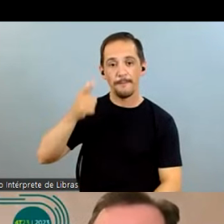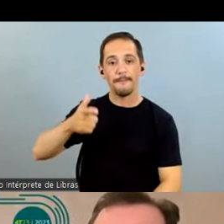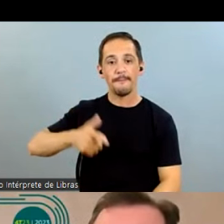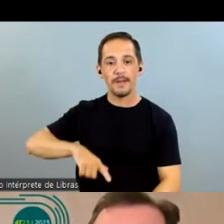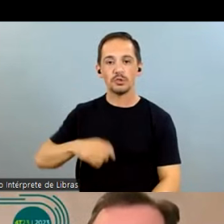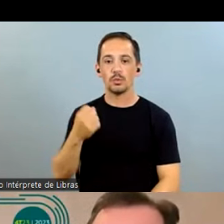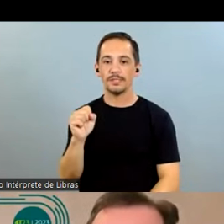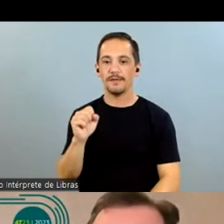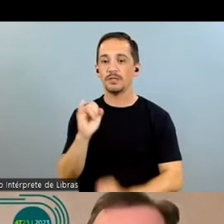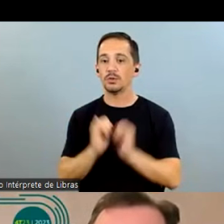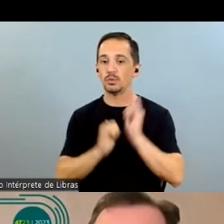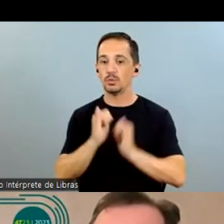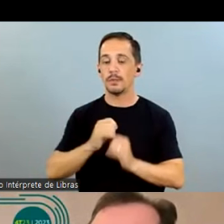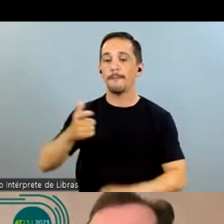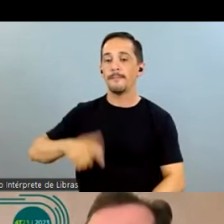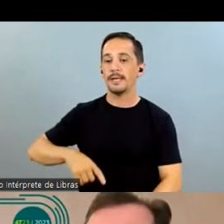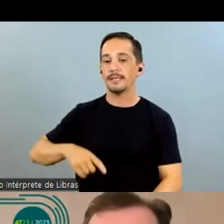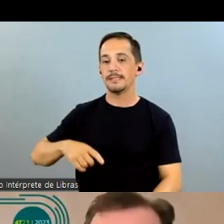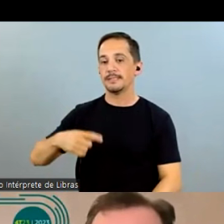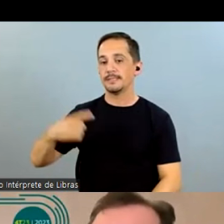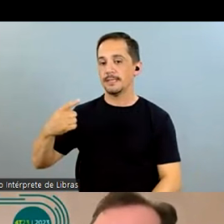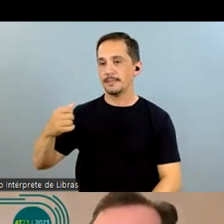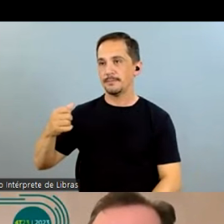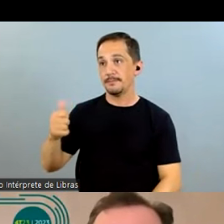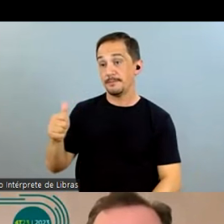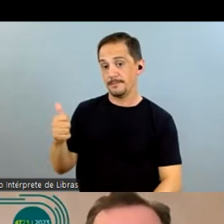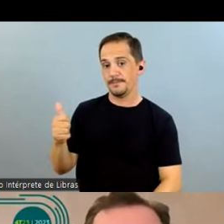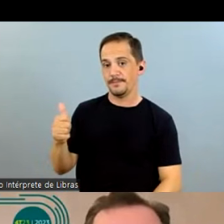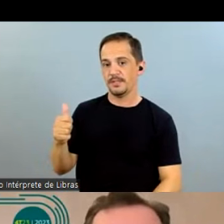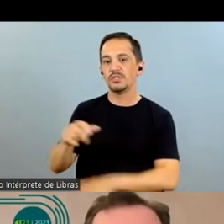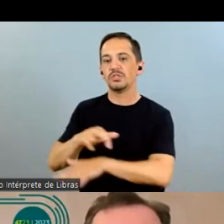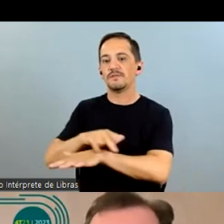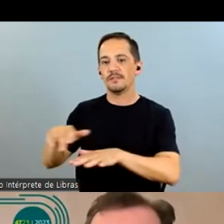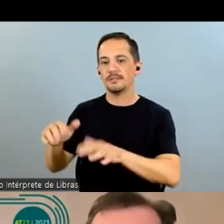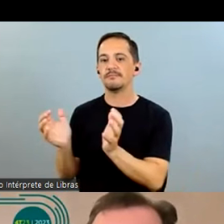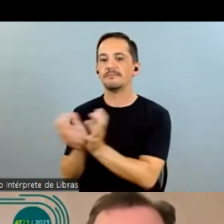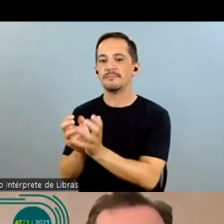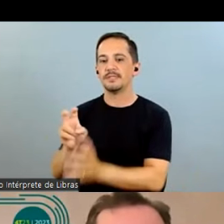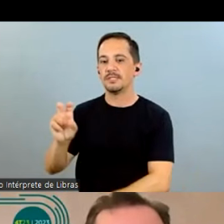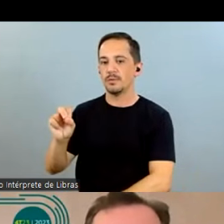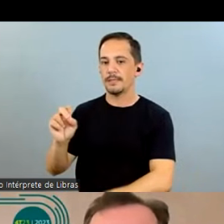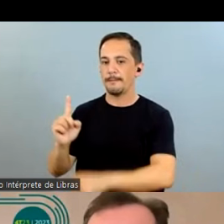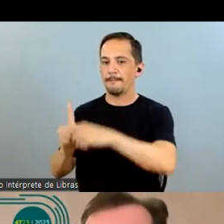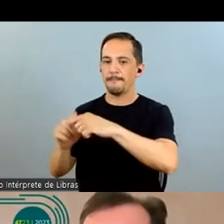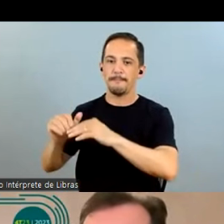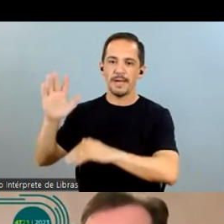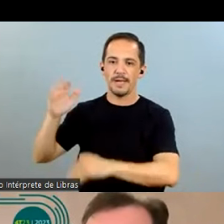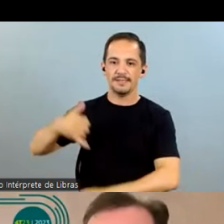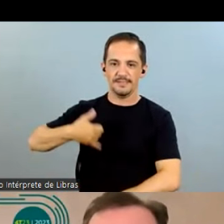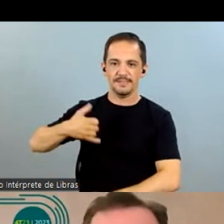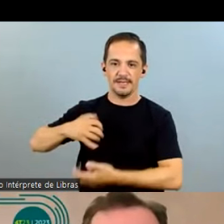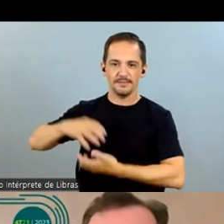11ª posição no ranking de diversidade de categoria 50 mais pessoas acima de 50 anos então